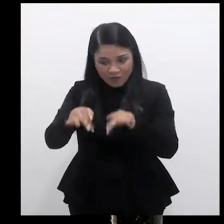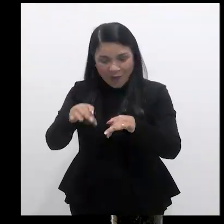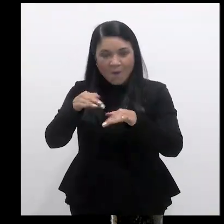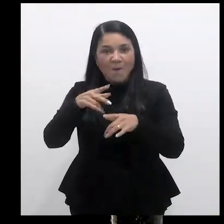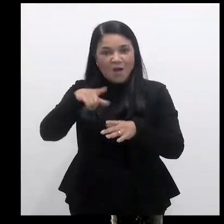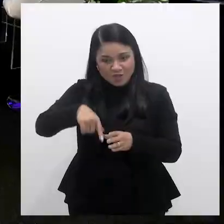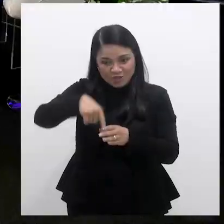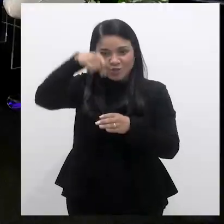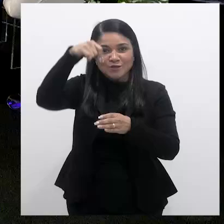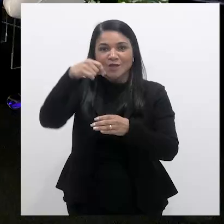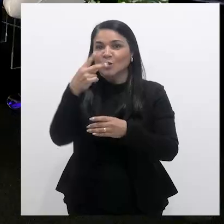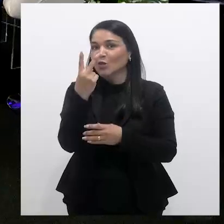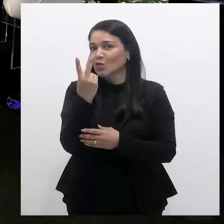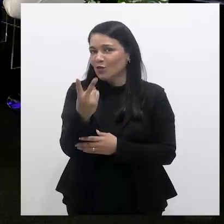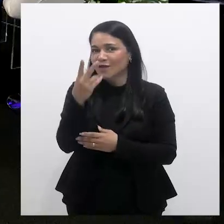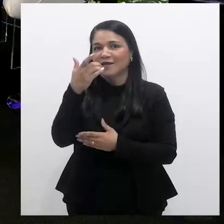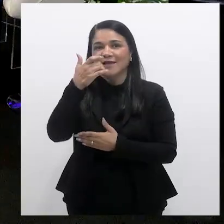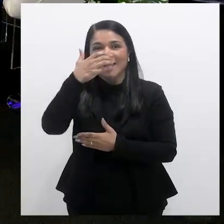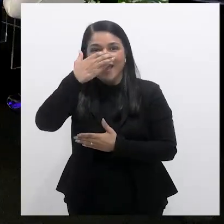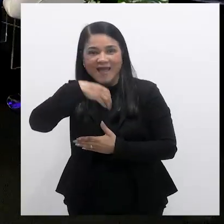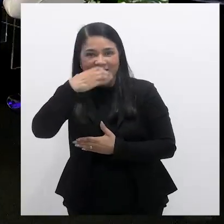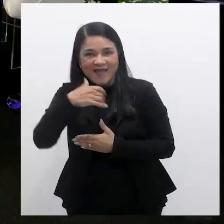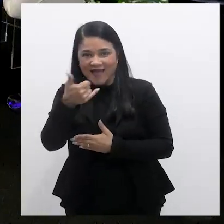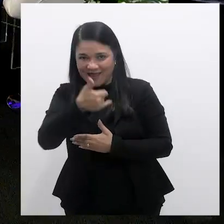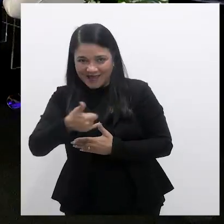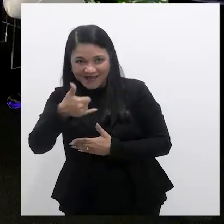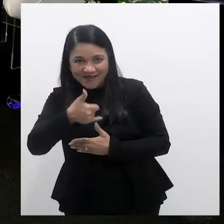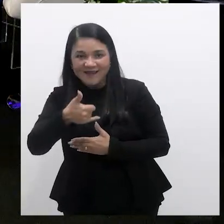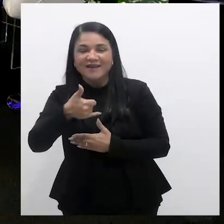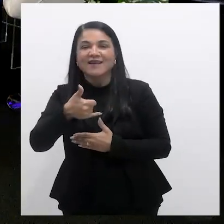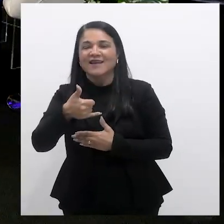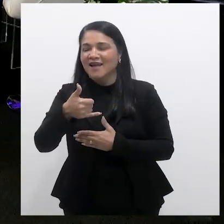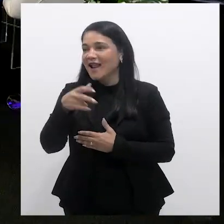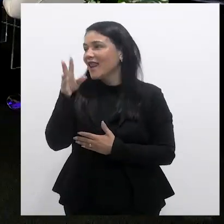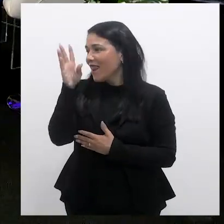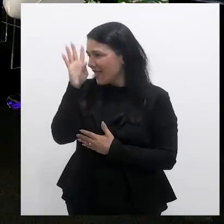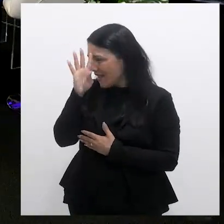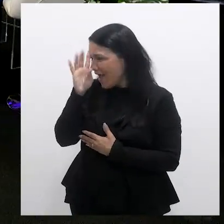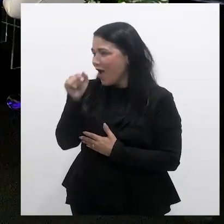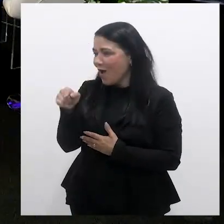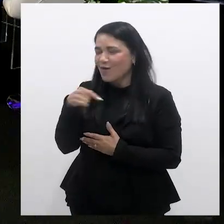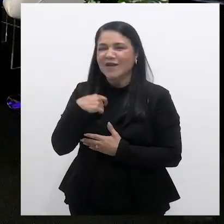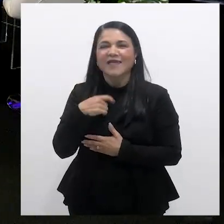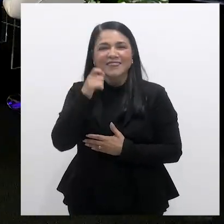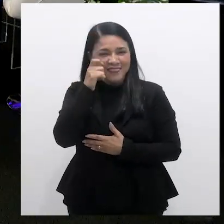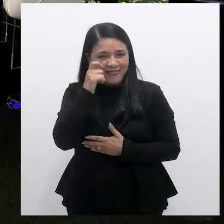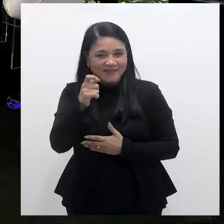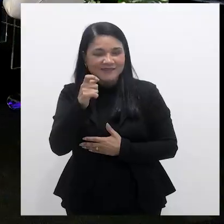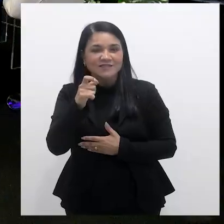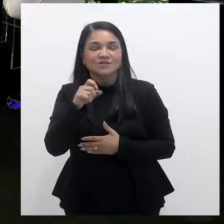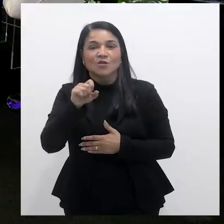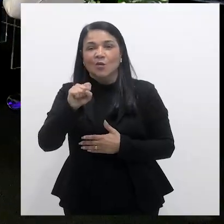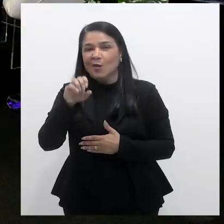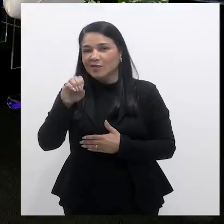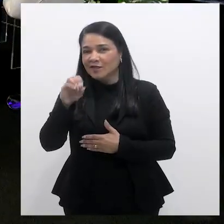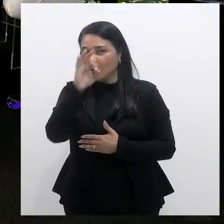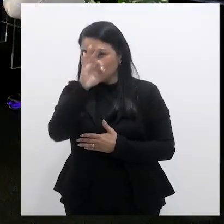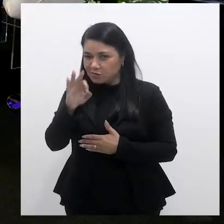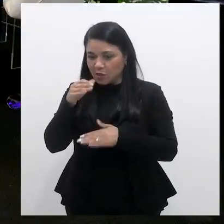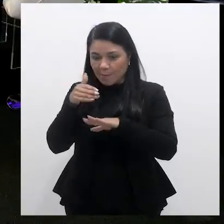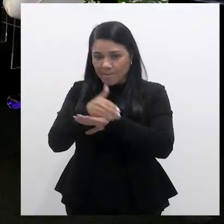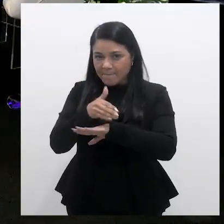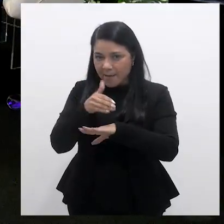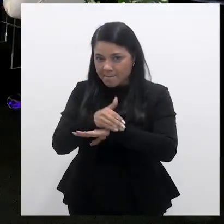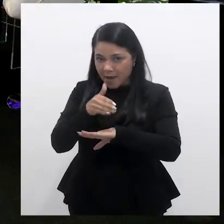com sorteios, inclusive, de 2 smartphones. Bacana. Então, é bem interessante, quem tem pelo menos 80%